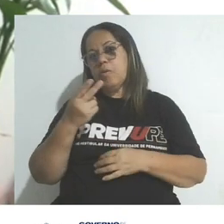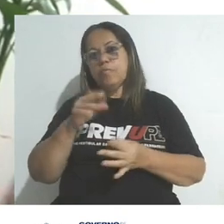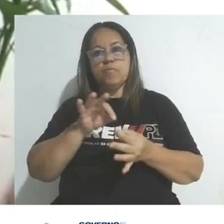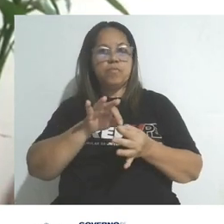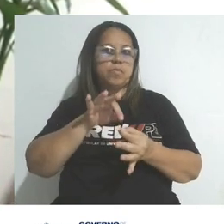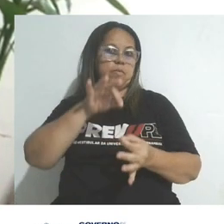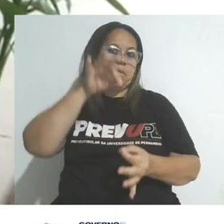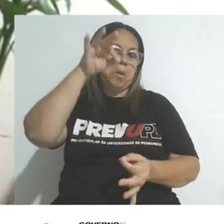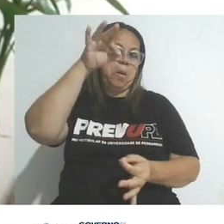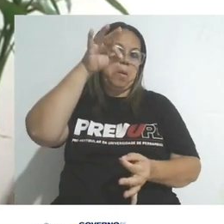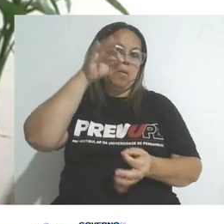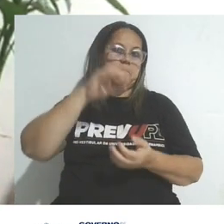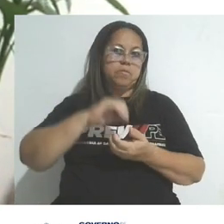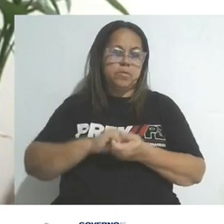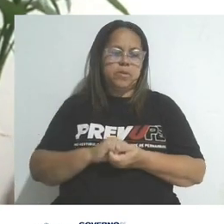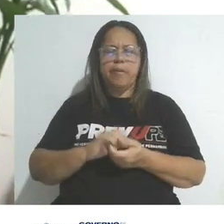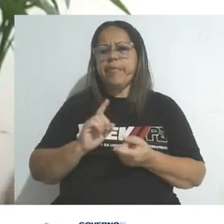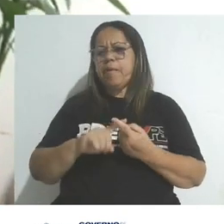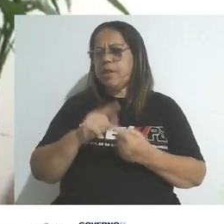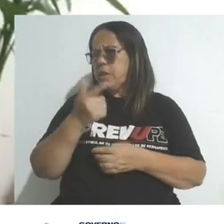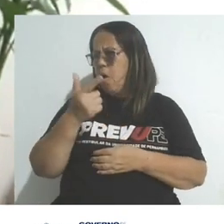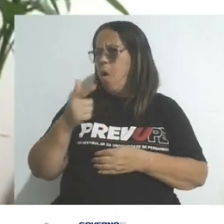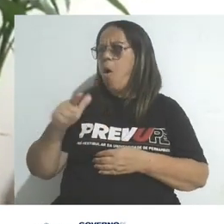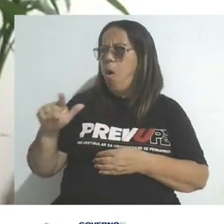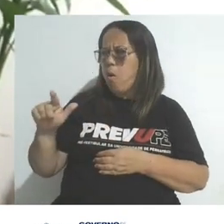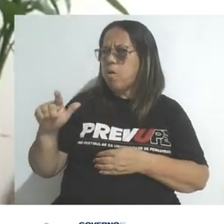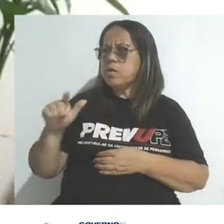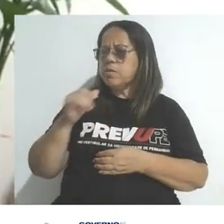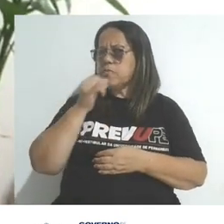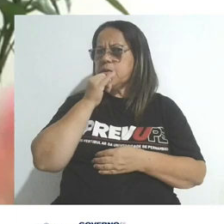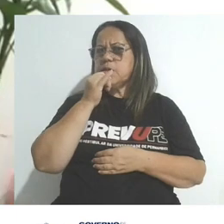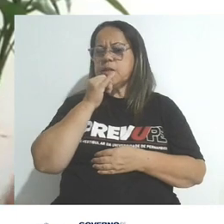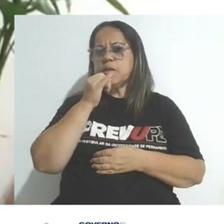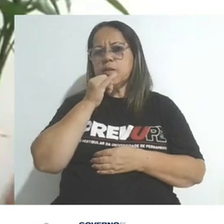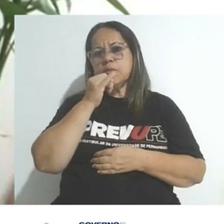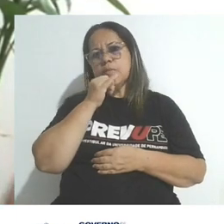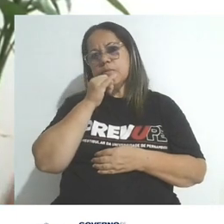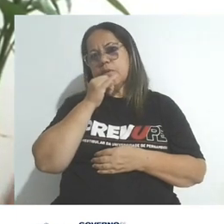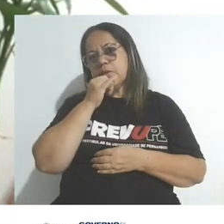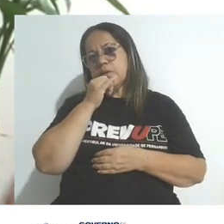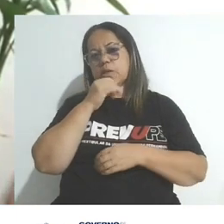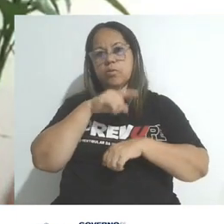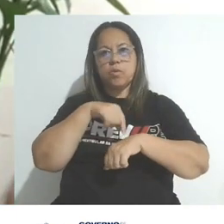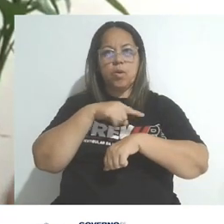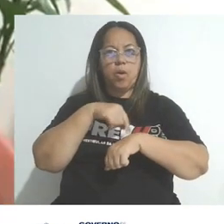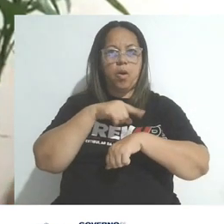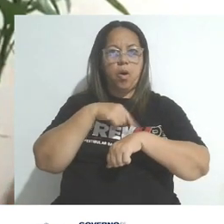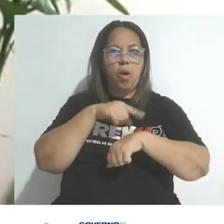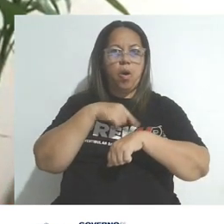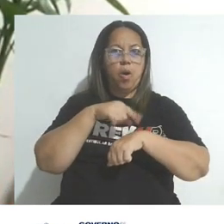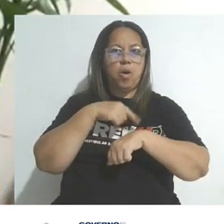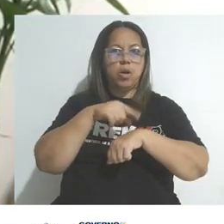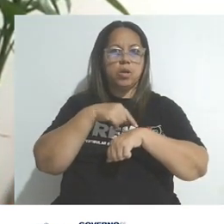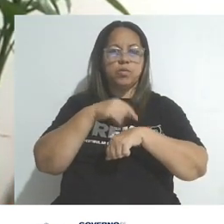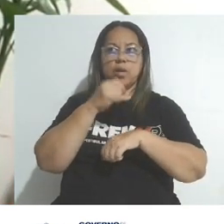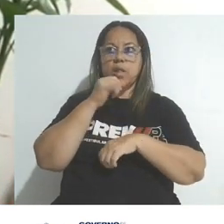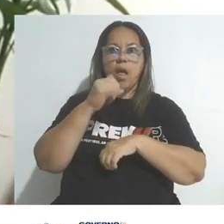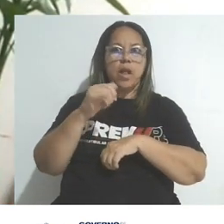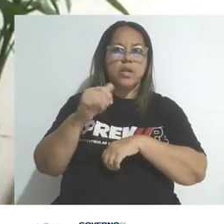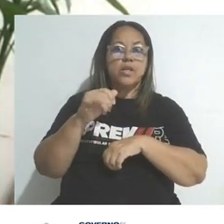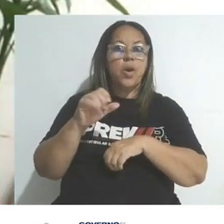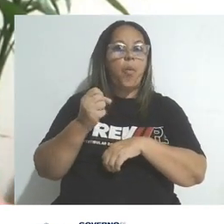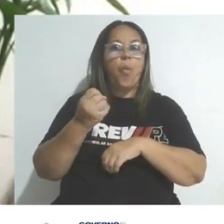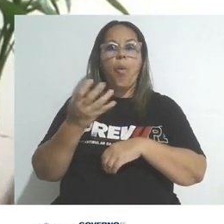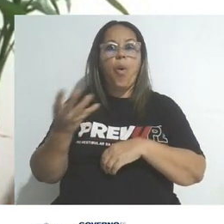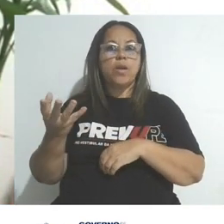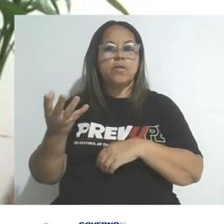altura. Lembrando que também existem outras unidades de medidas, né? Como por exemplo kilowatts-hora, né? Quanto se consome de energia elétrica por hora,